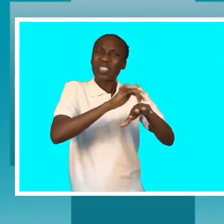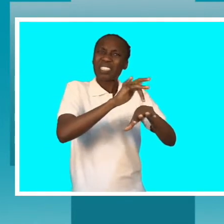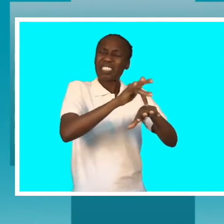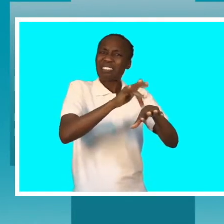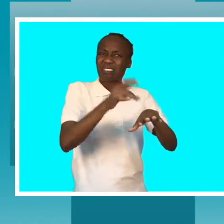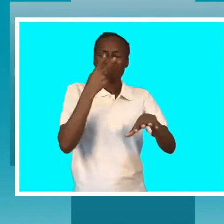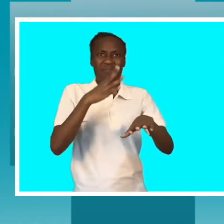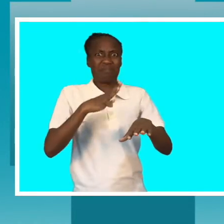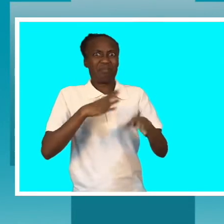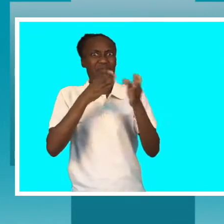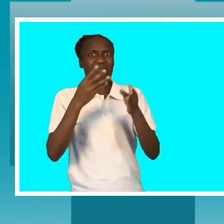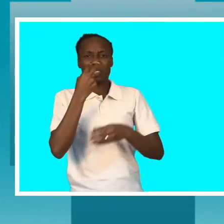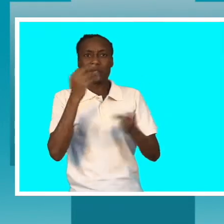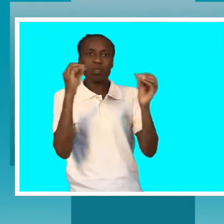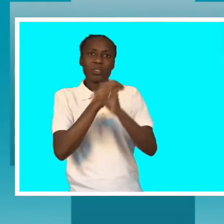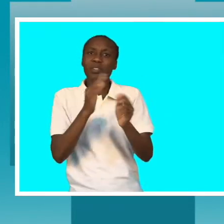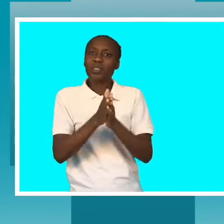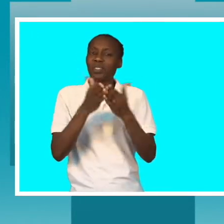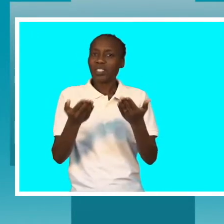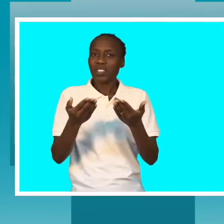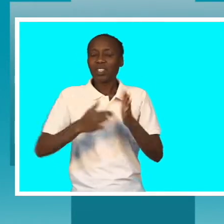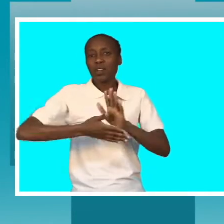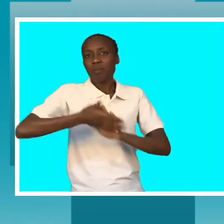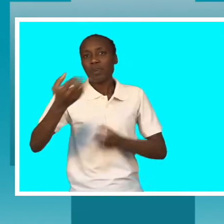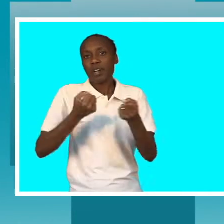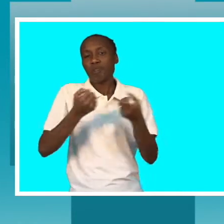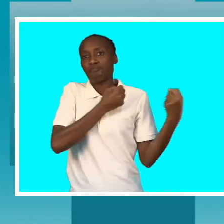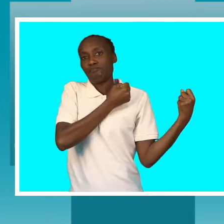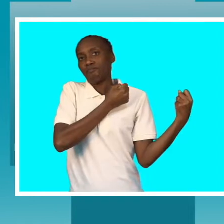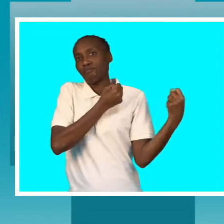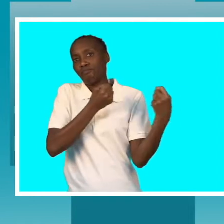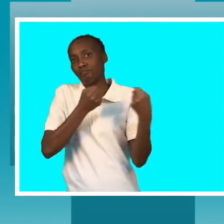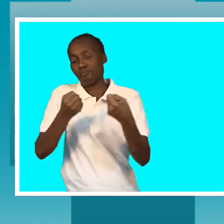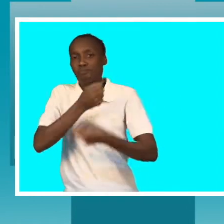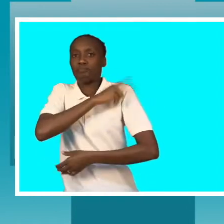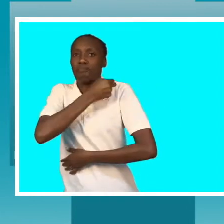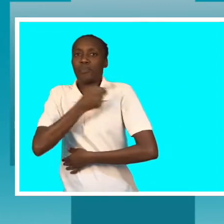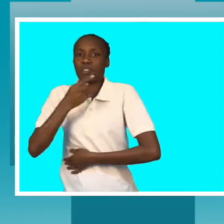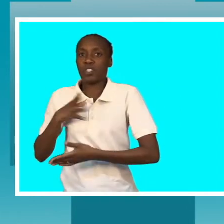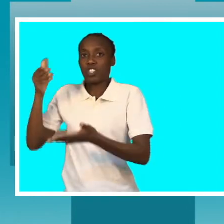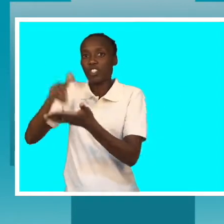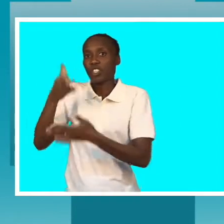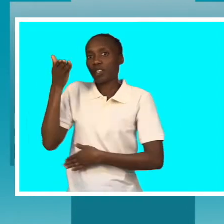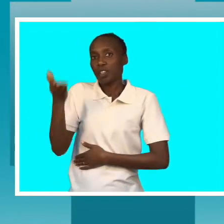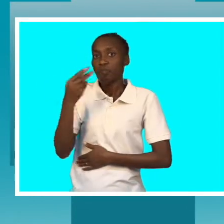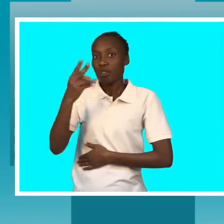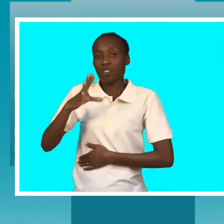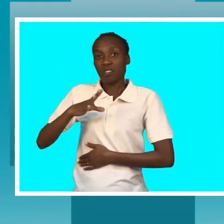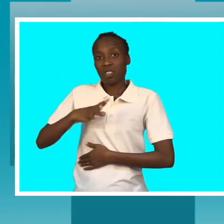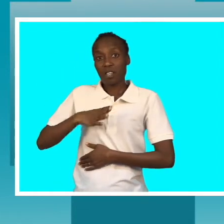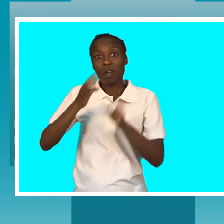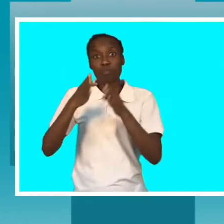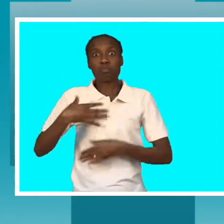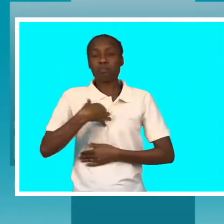pegando, pegando, não sei o quê. Virem o quê, a pessoa não estar respirando. Ainda daí, buscou esse carro para onde? Para lá no hospital. Ainda quando